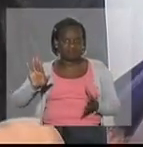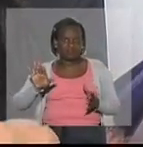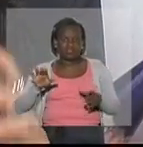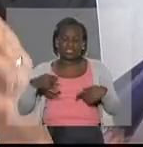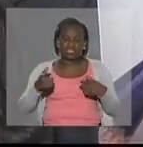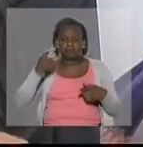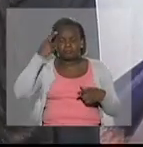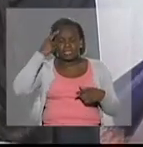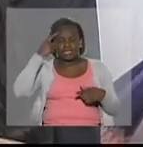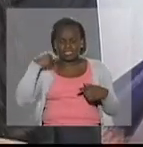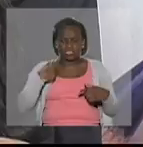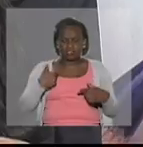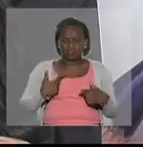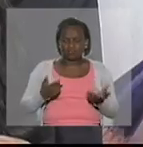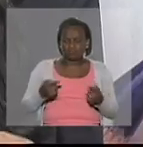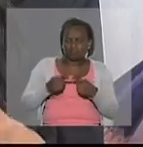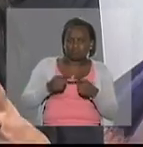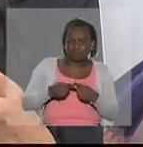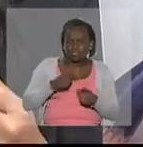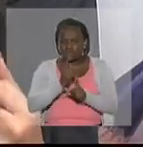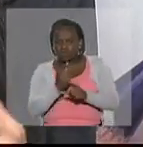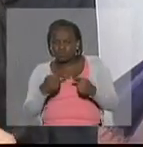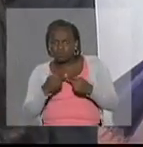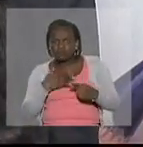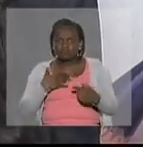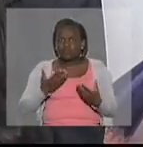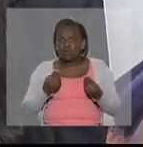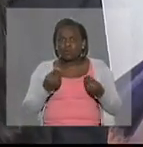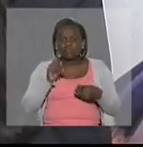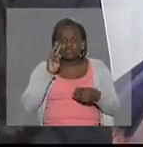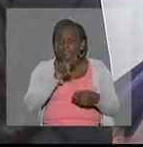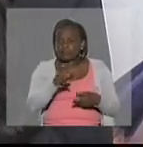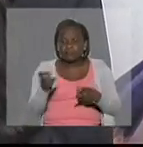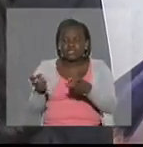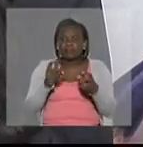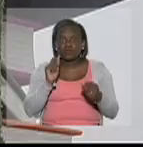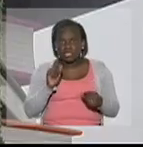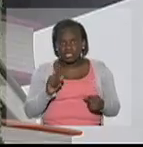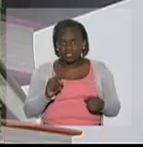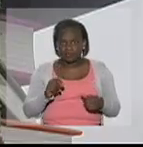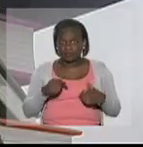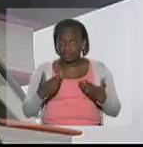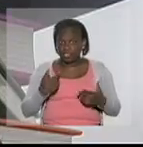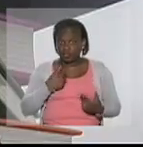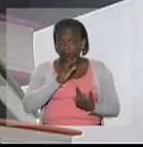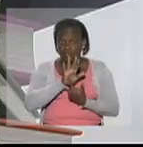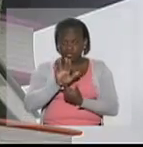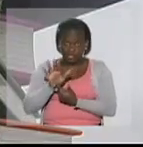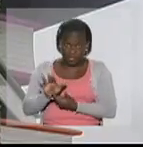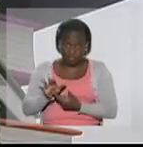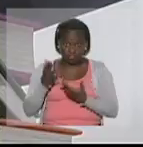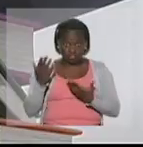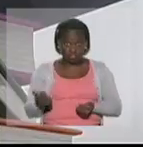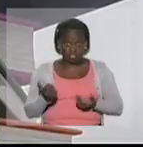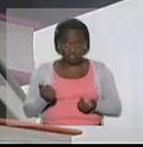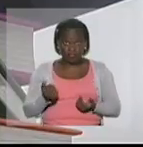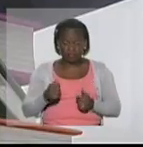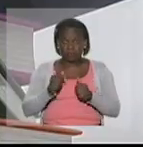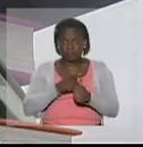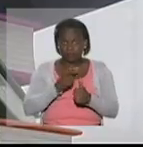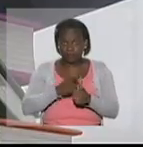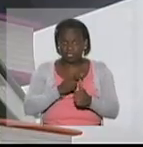não tem eles se acham ali que que você percebe das plateias Kik quando eu faço essas apresentações para